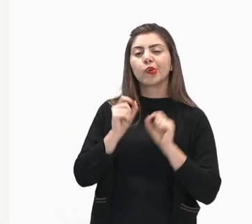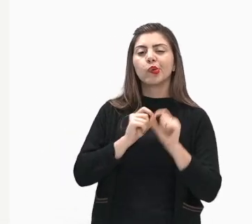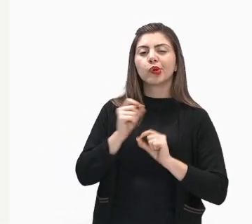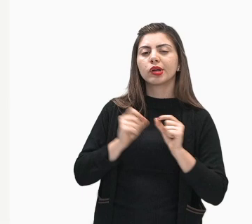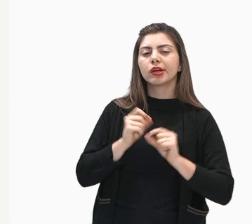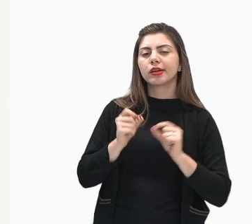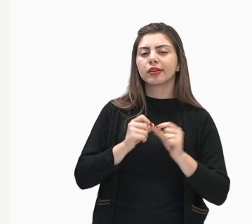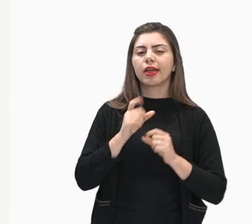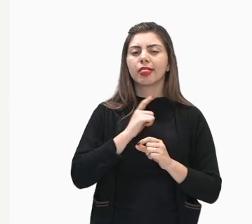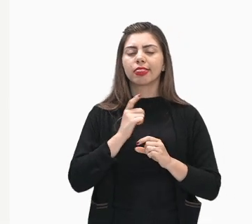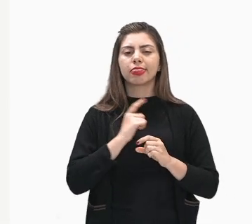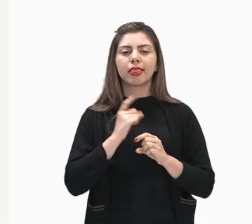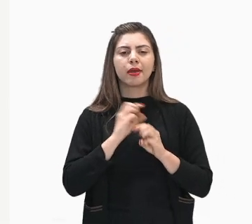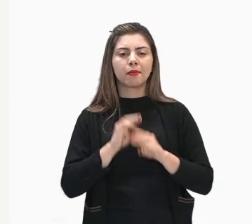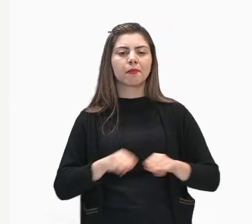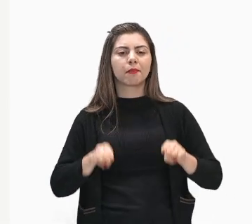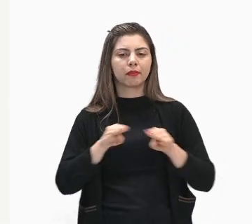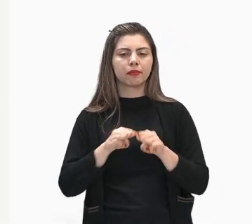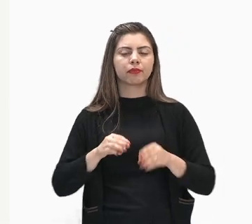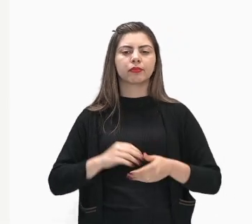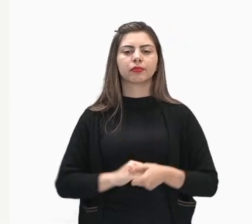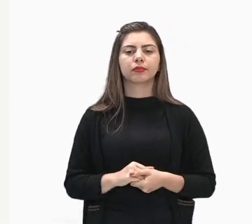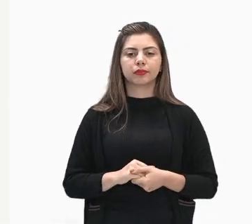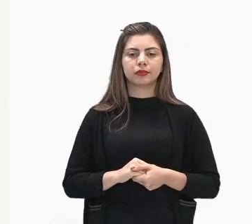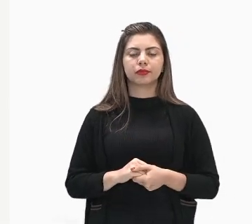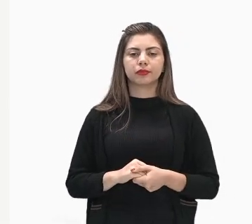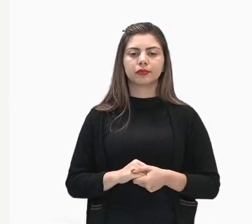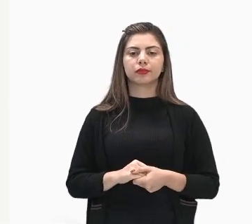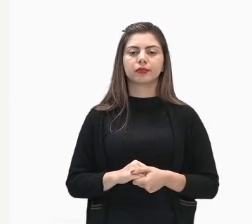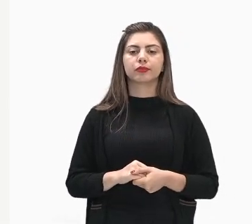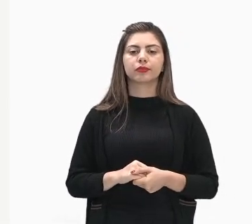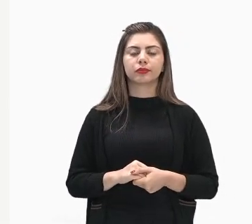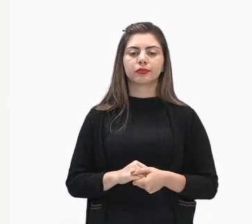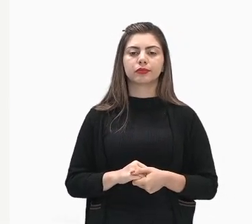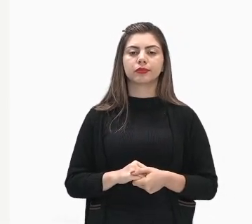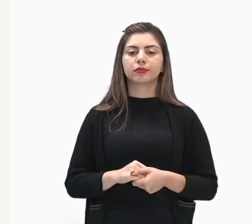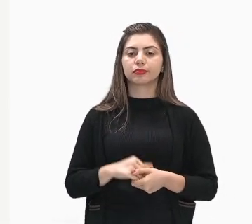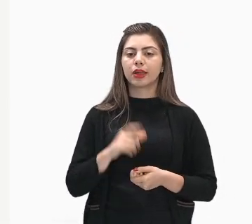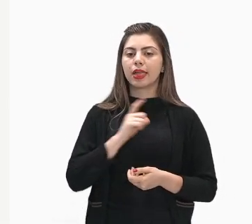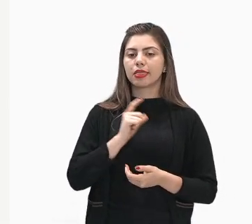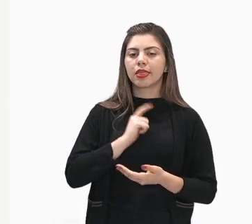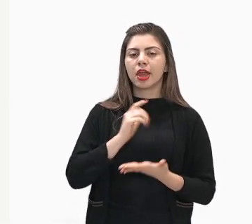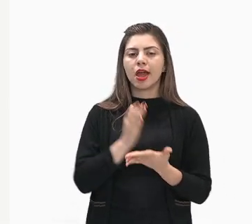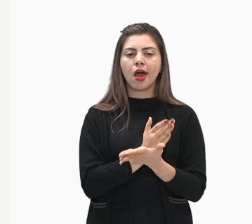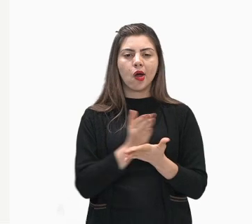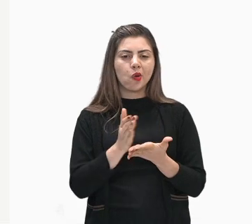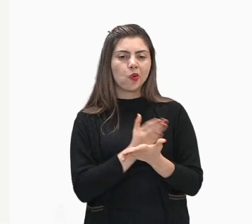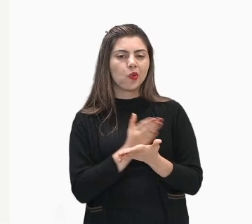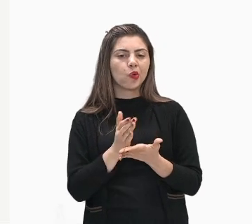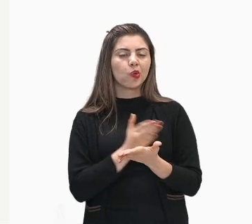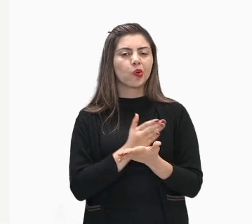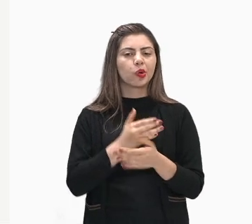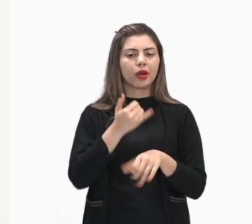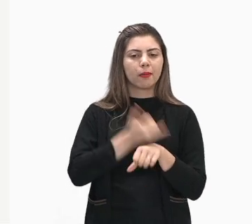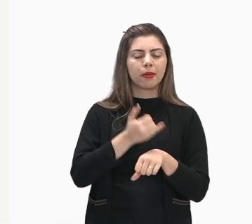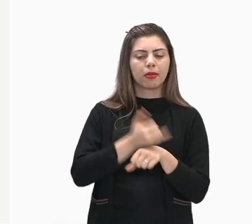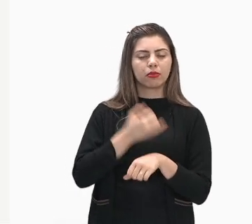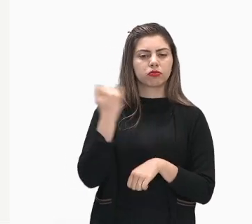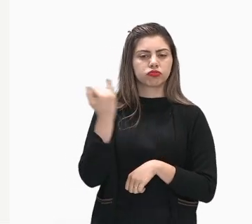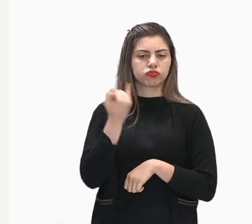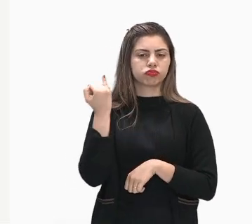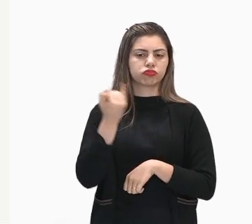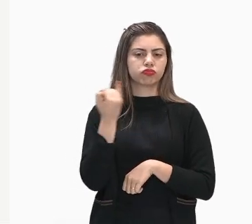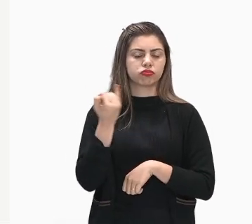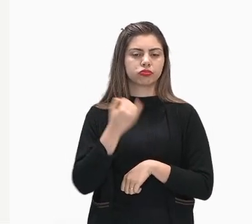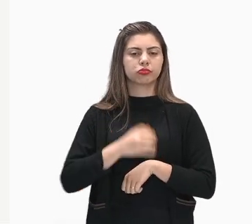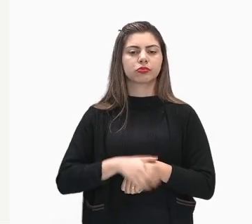ímã. Um ímã possui algumas propriedades importantes.